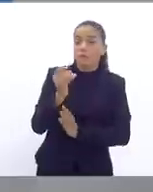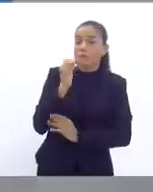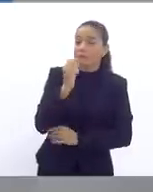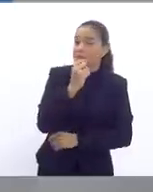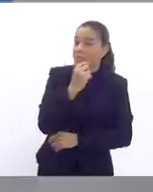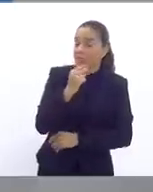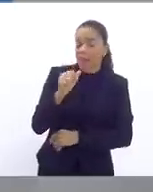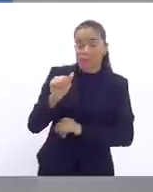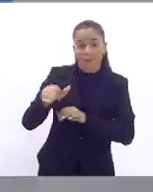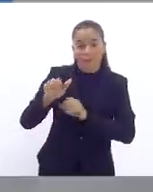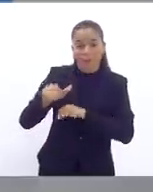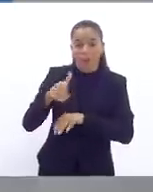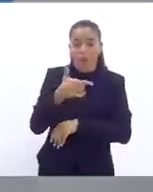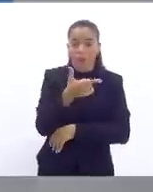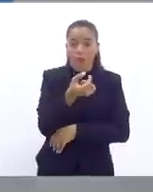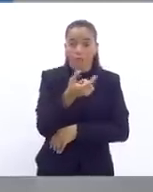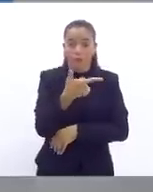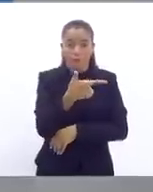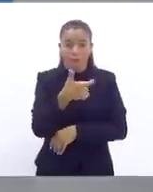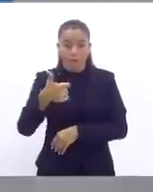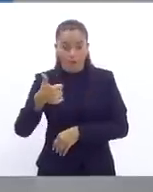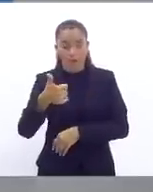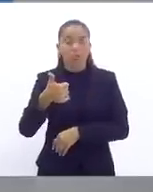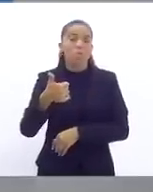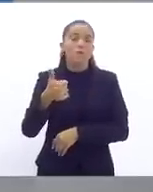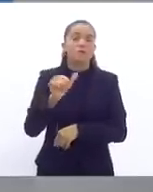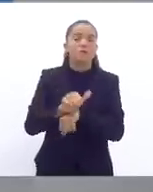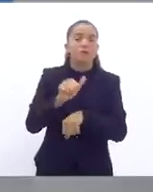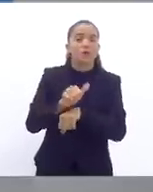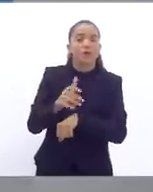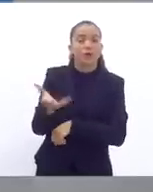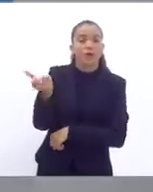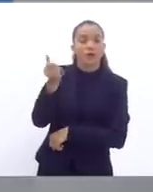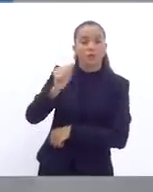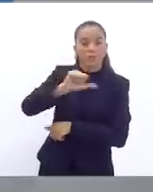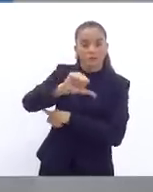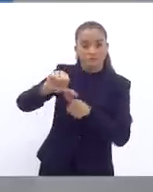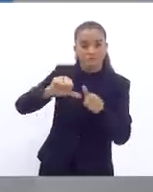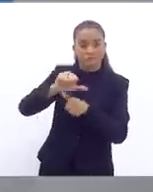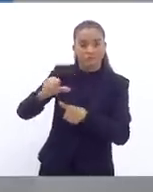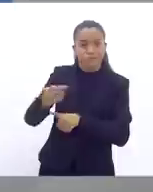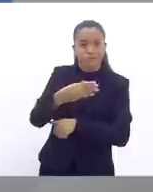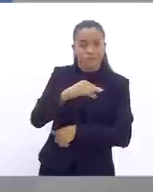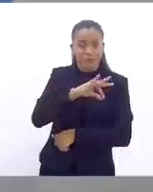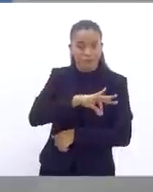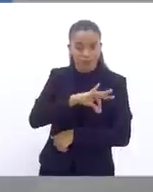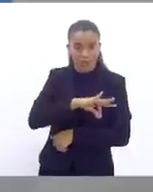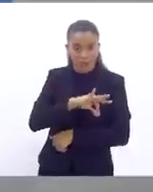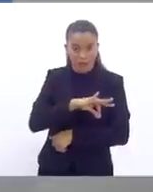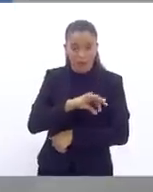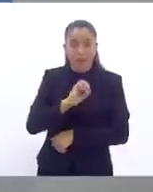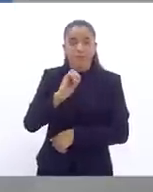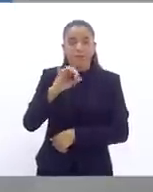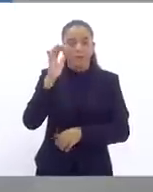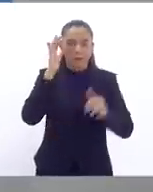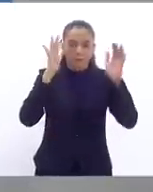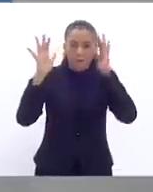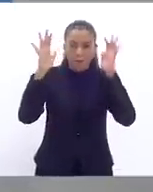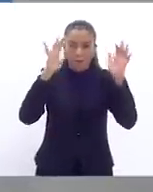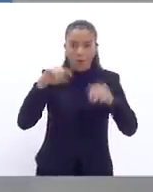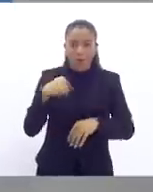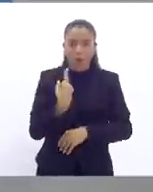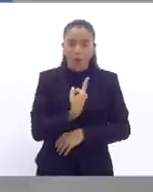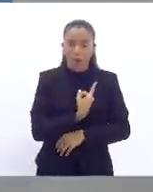2021 para receber essa atualização se a gente pensar que nós estamos no último